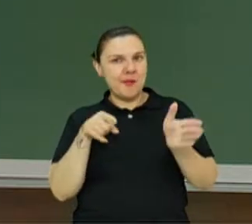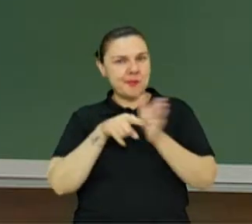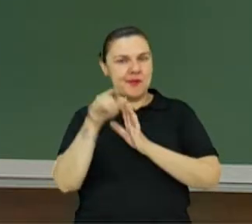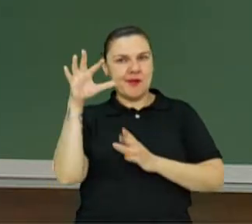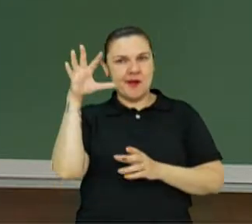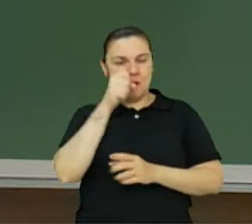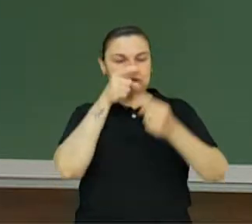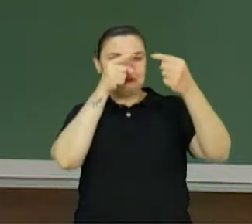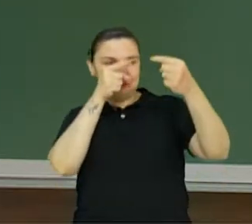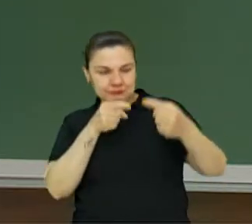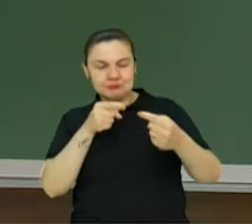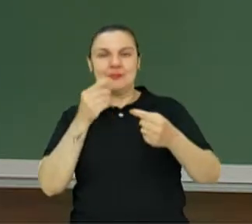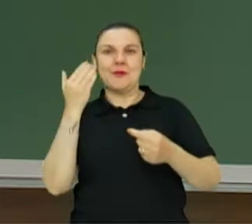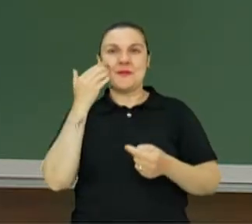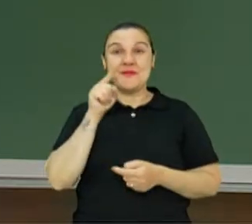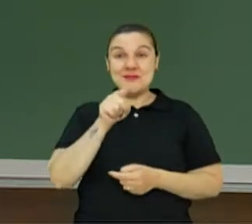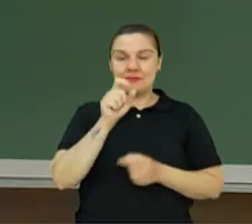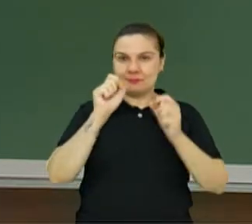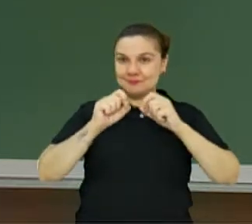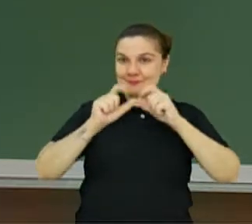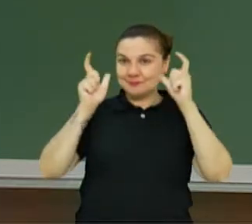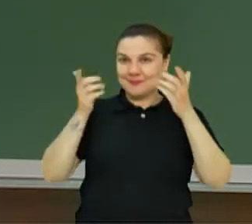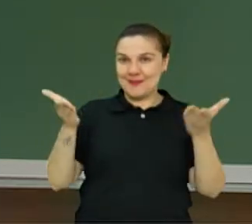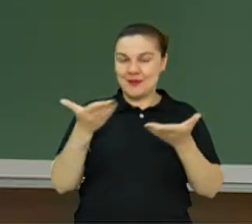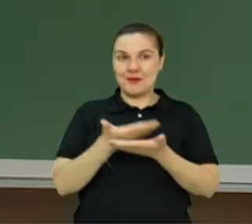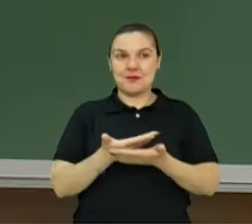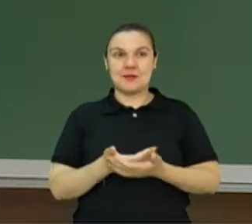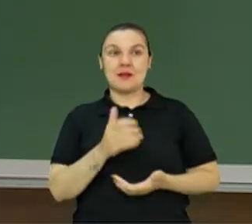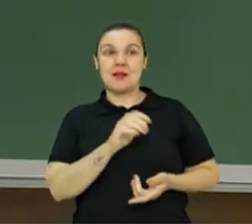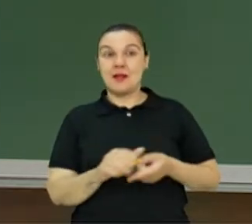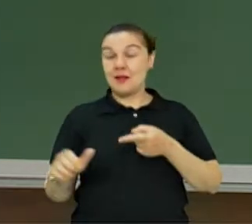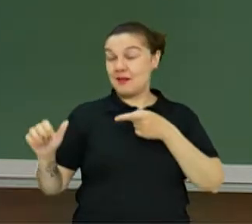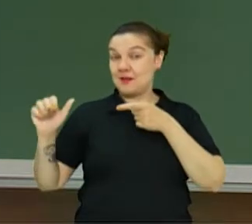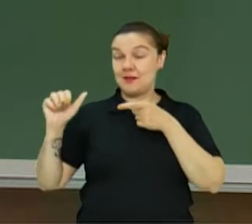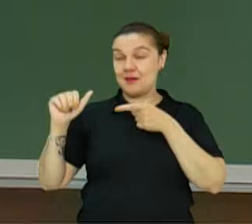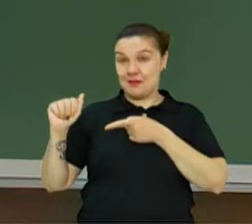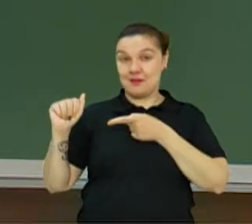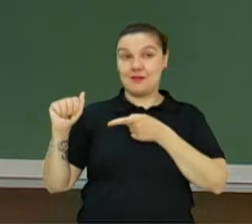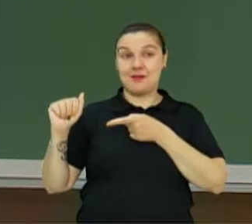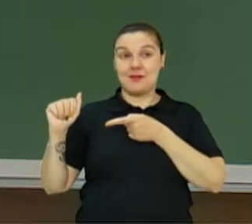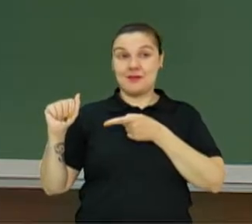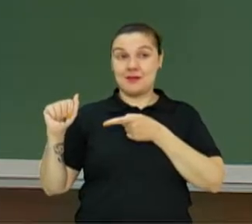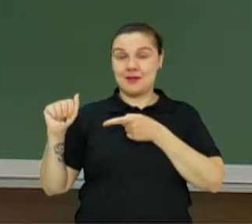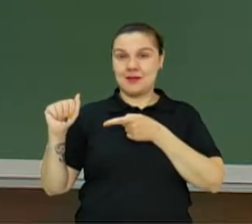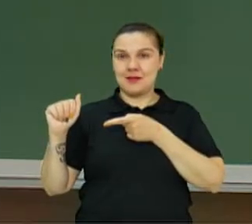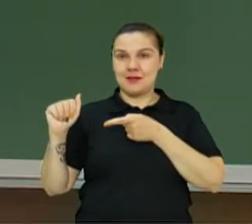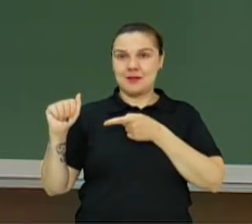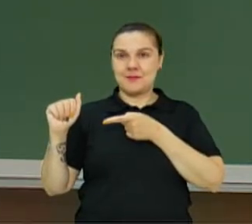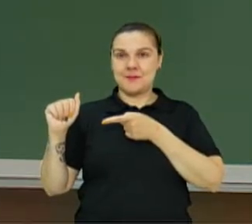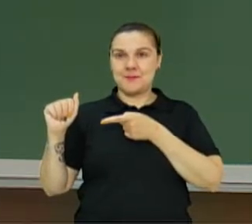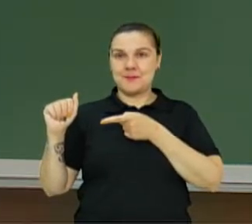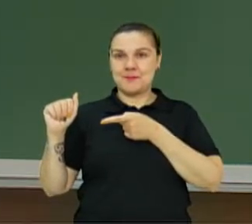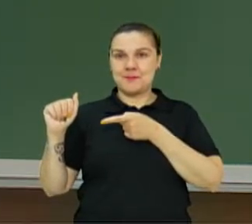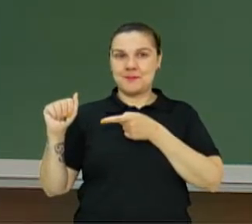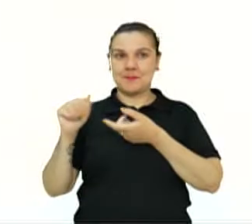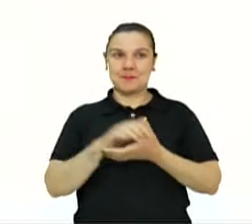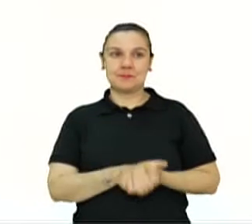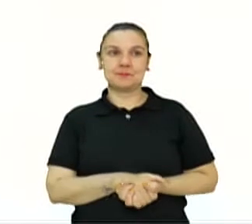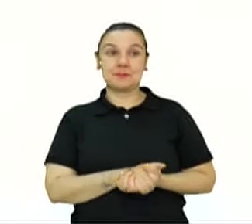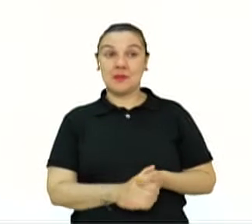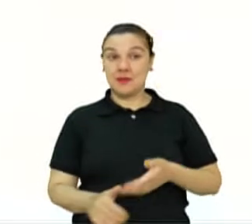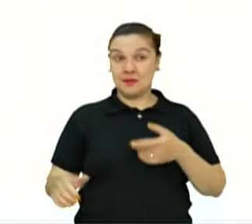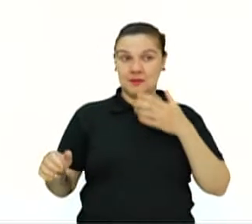só um desafio, né, para ver se você está antenado aí na aula mesmo. Então vamos lá. Na letra A, Neisseria